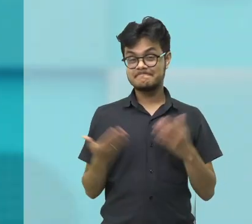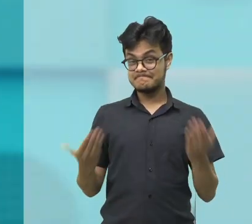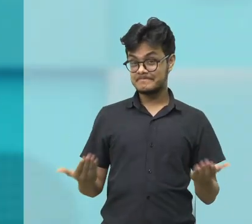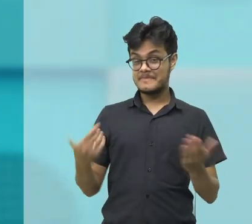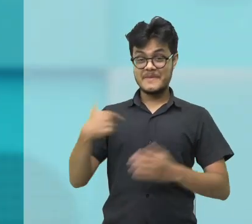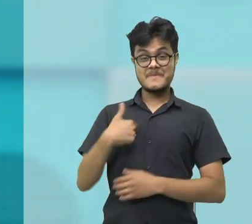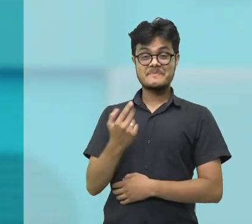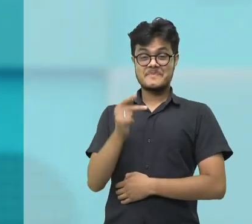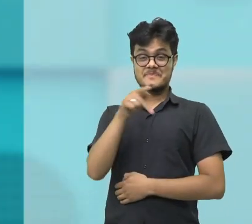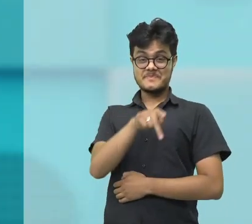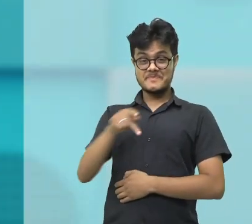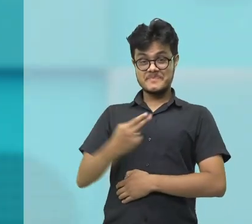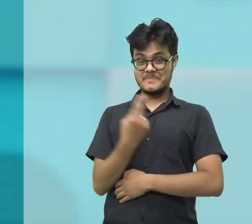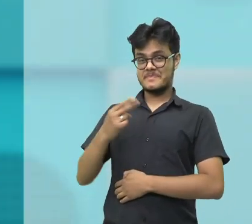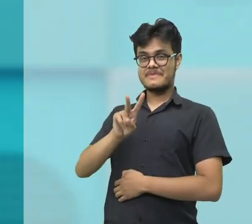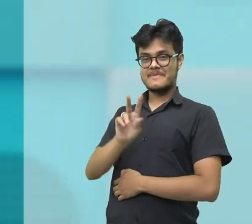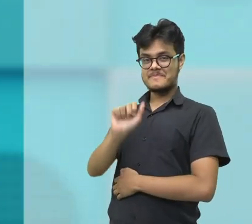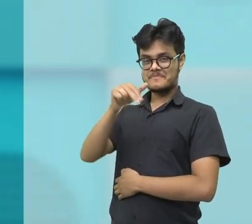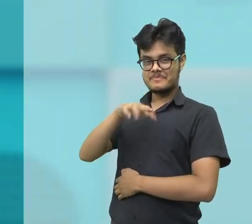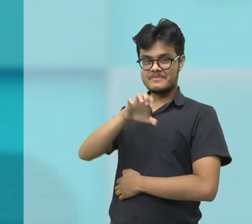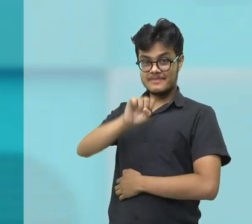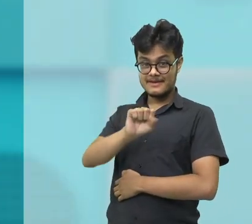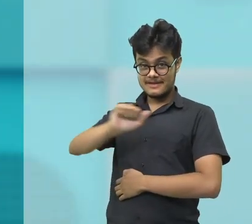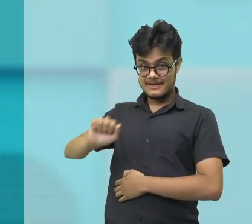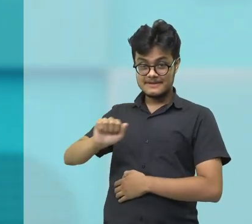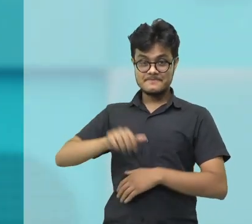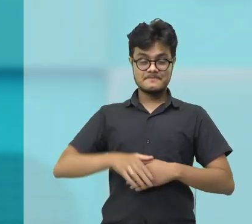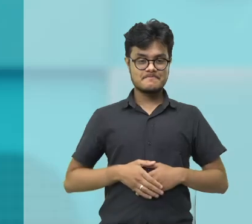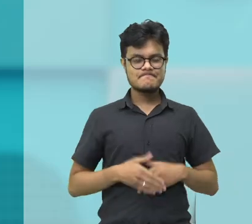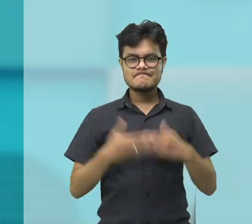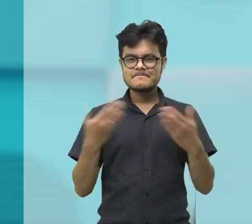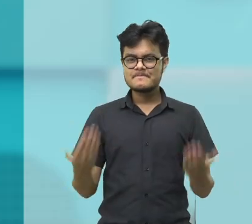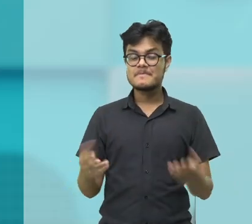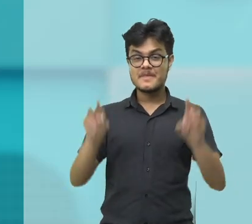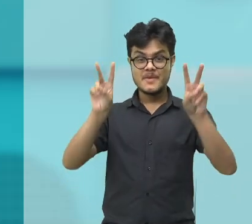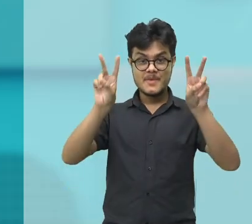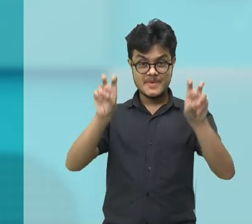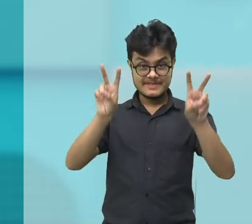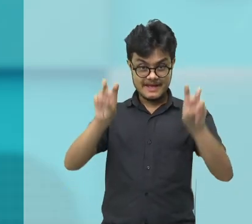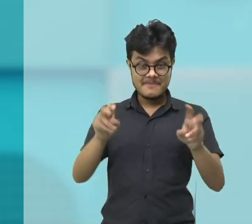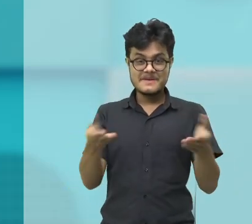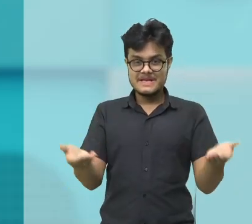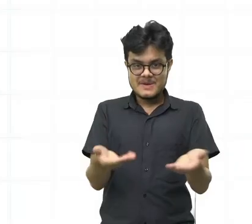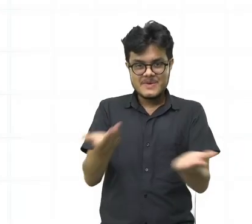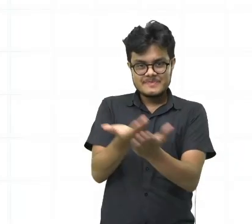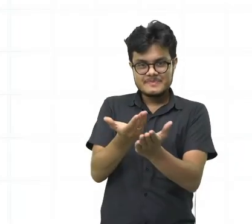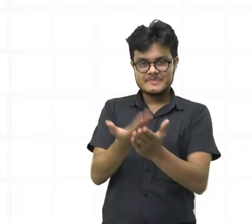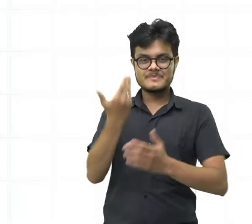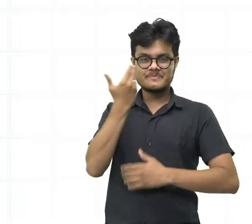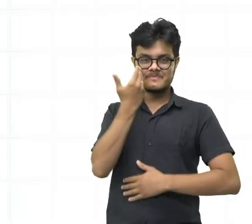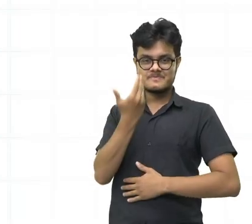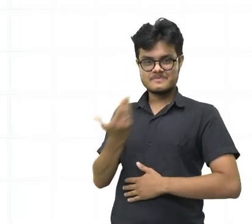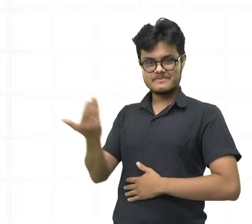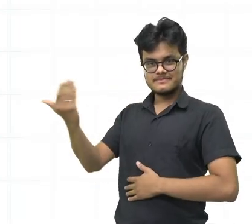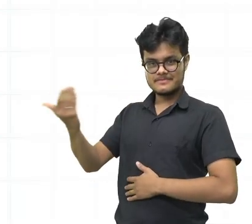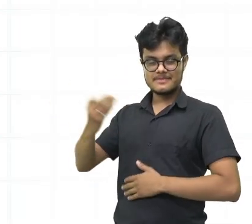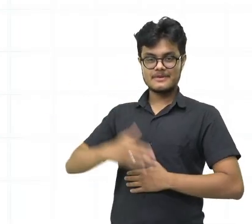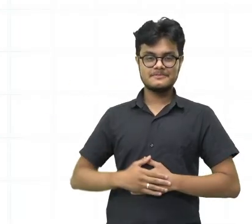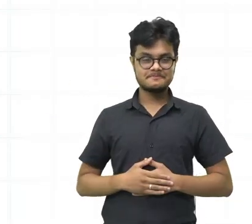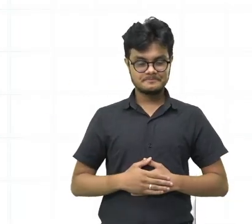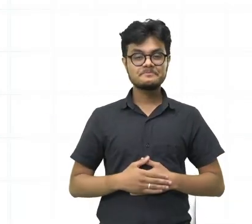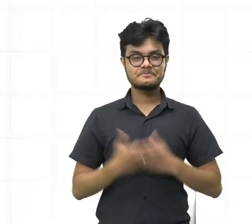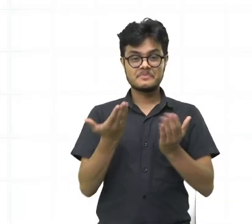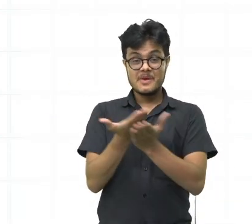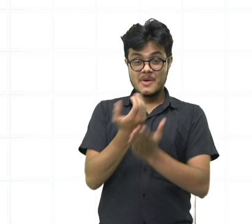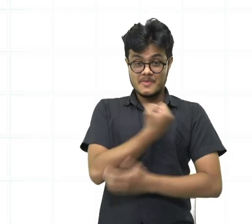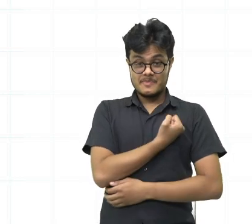Eu sou a professora Vanessa Mafra. Vamos verificar o nosso conteúdo? Aula de